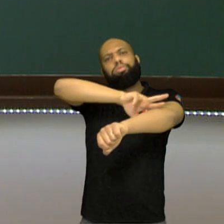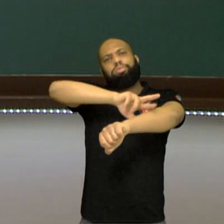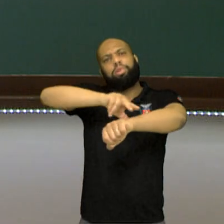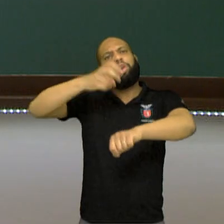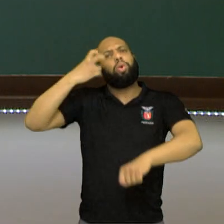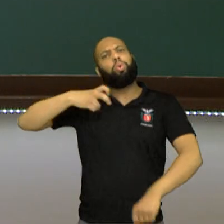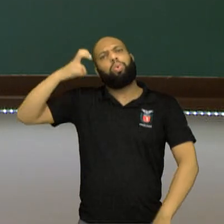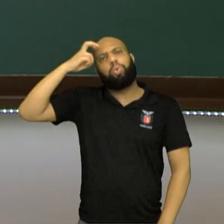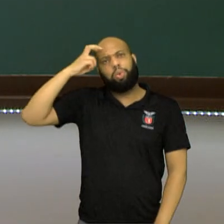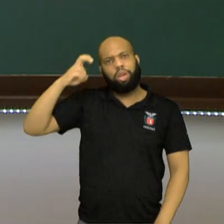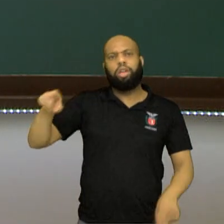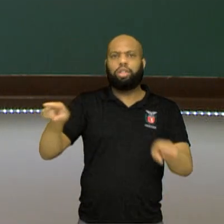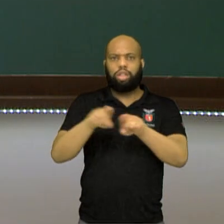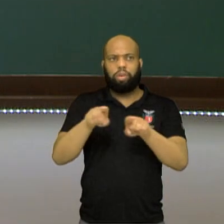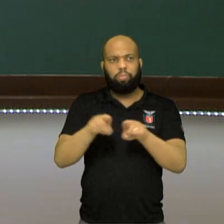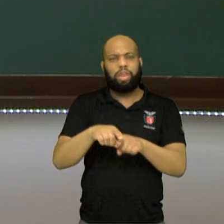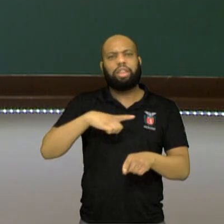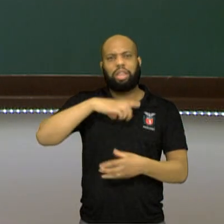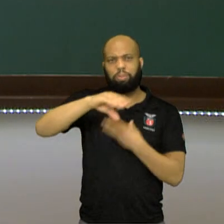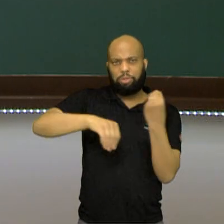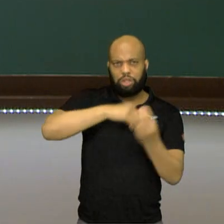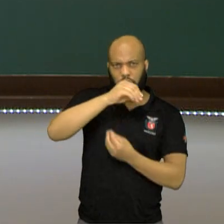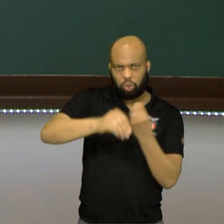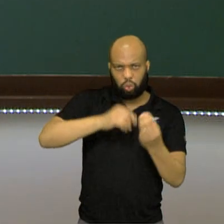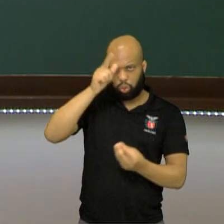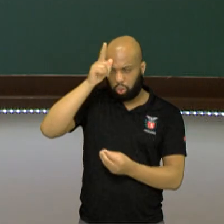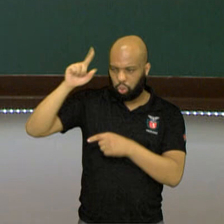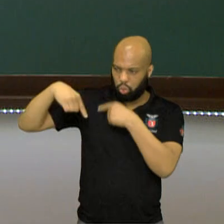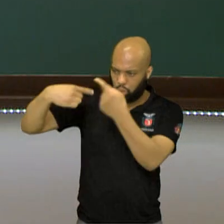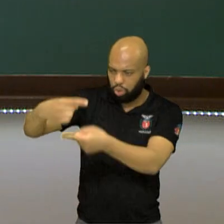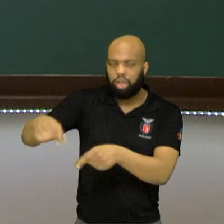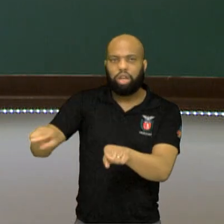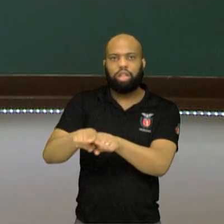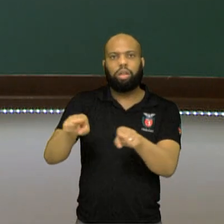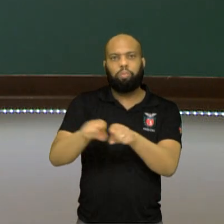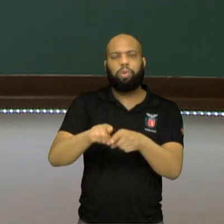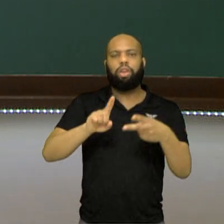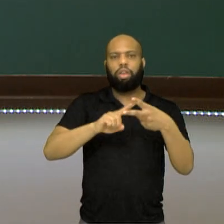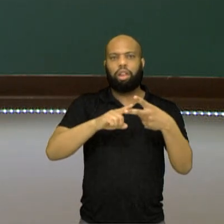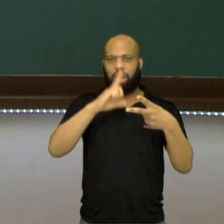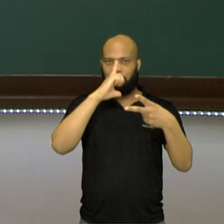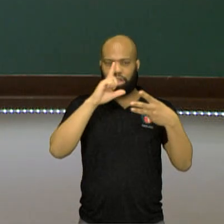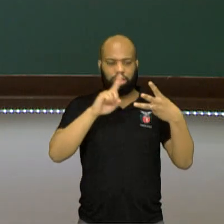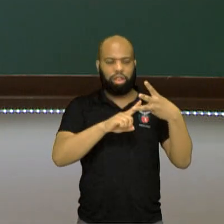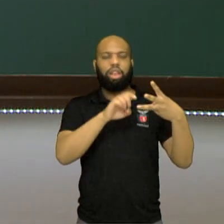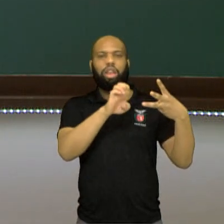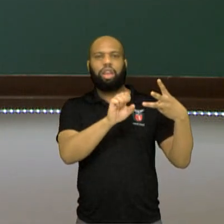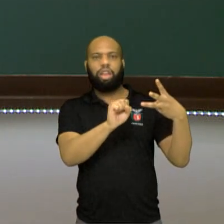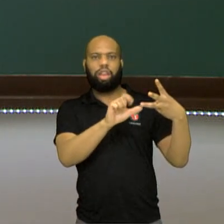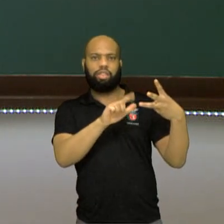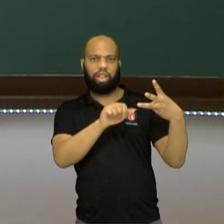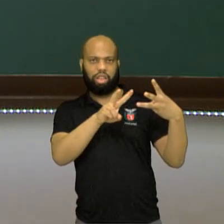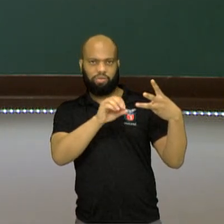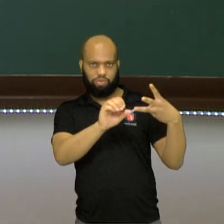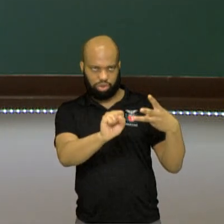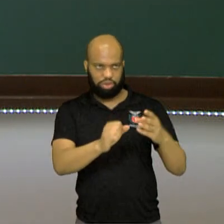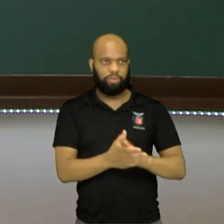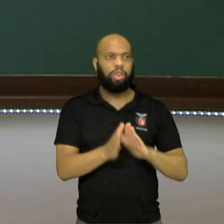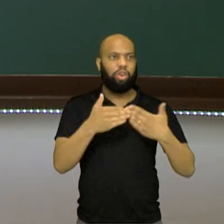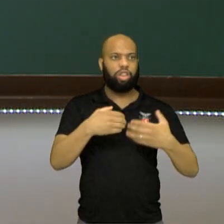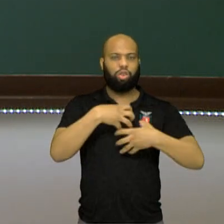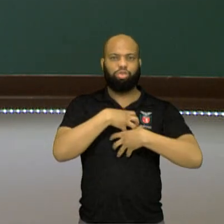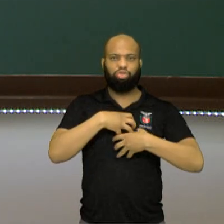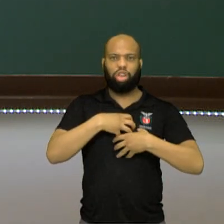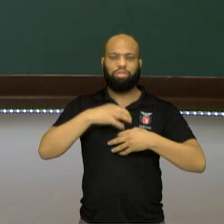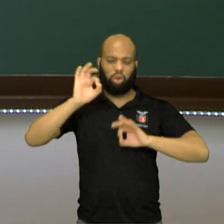étnica, cultural, com germânicos, latinos e eslavos. A distribuição populacional da Europa é bastante irregular,